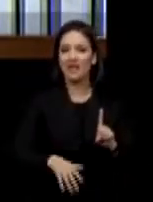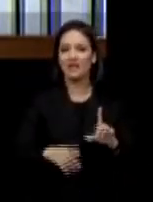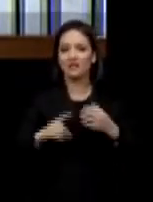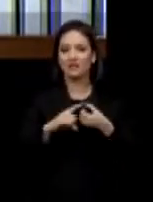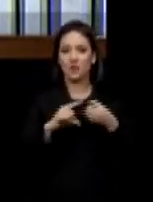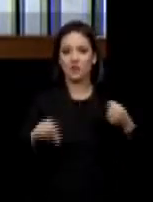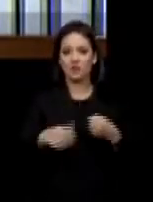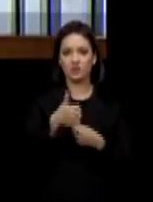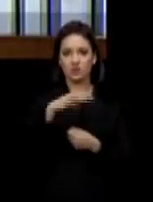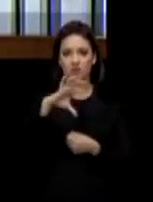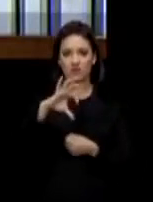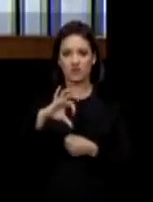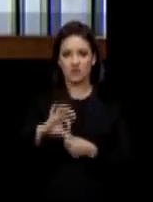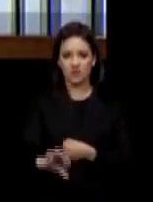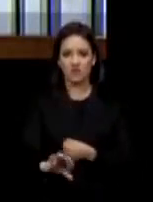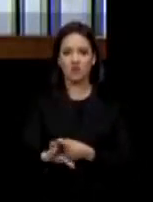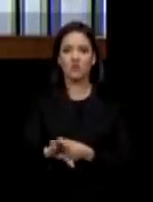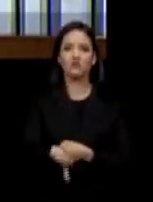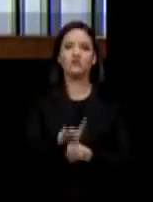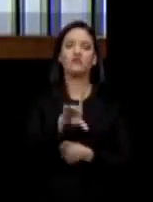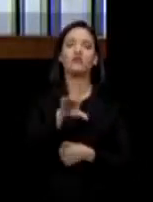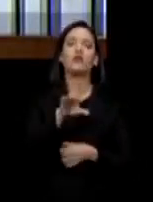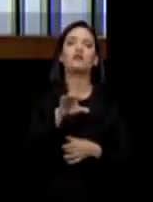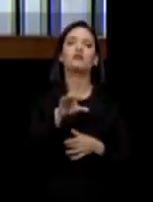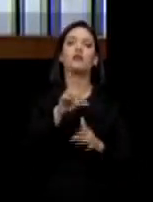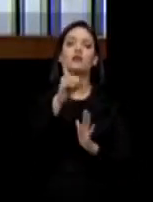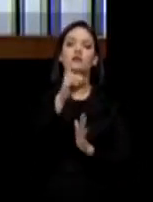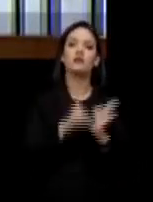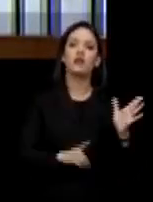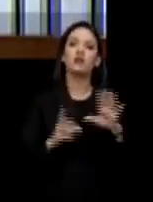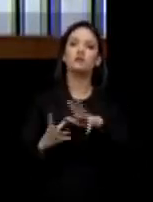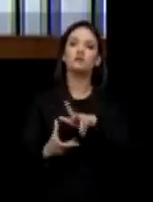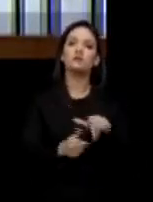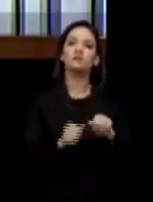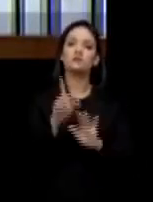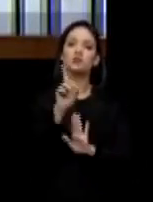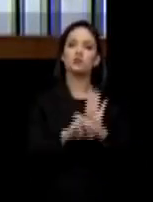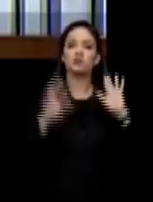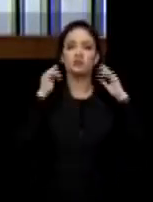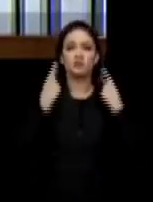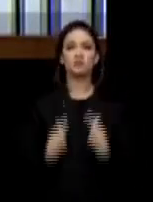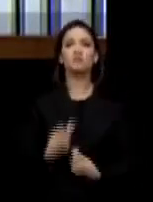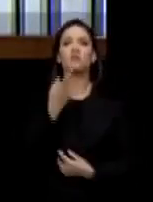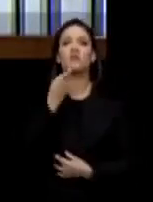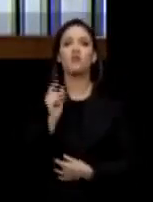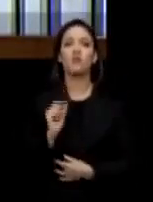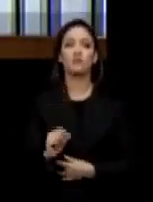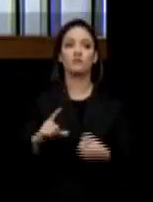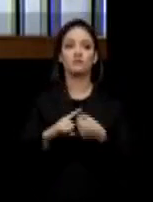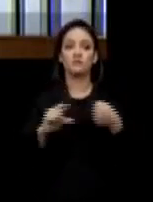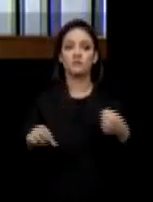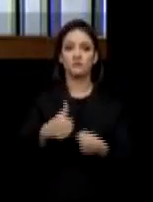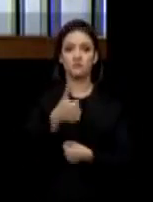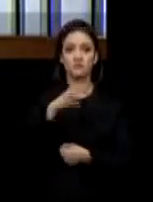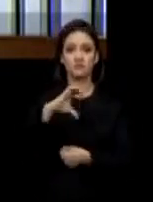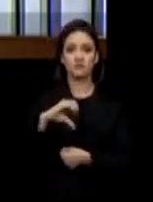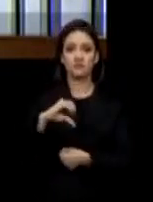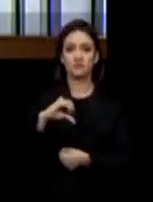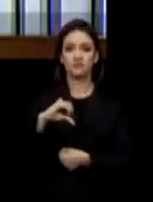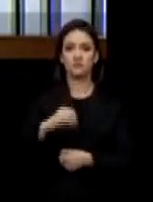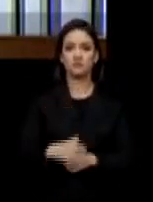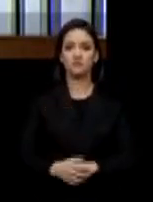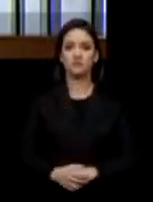da Declaração Universal dos Direitos Humanos, que diz o seguinte, o artigo 19, abro